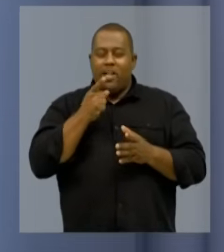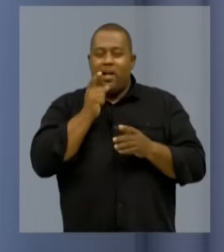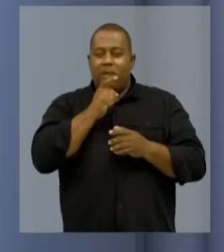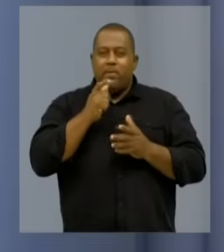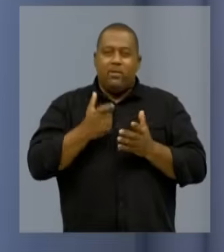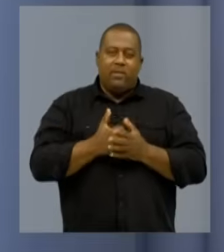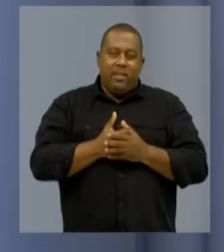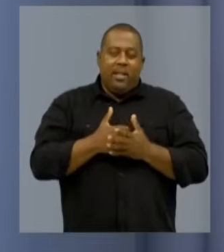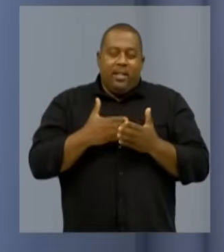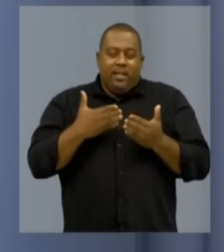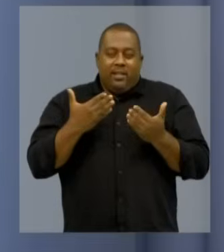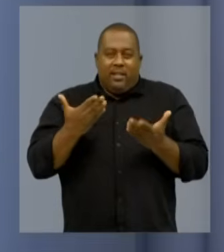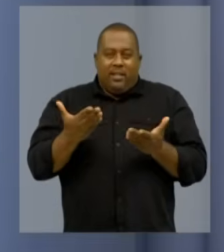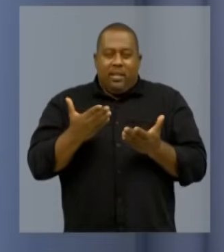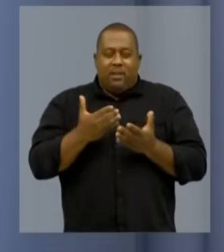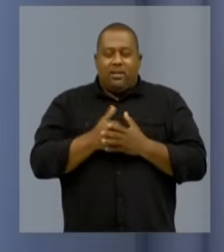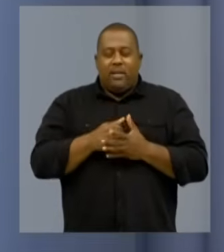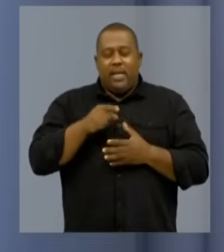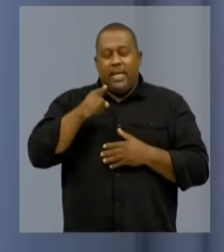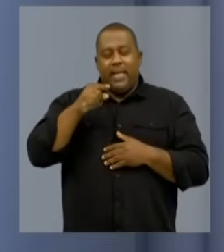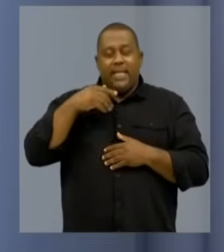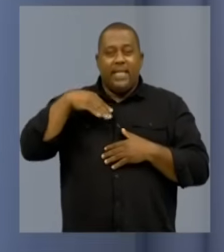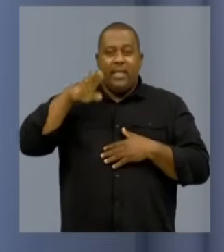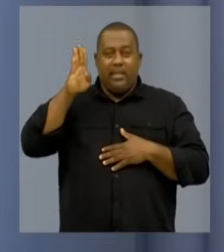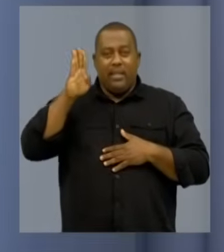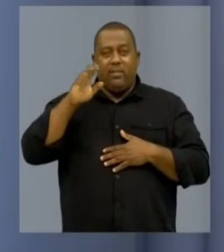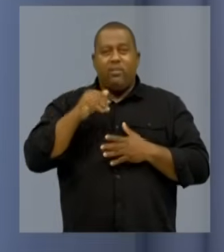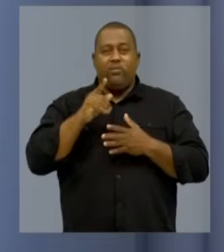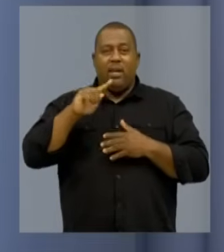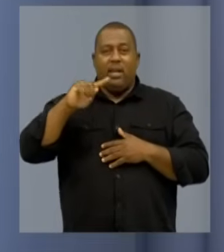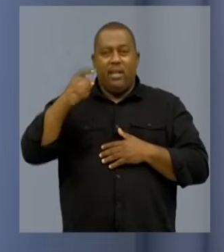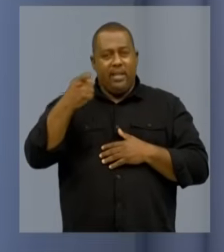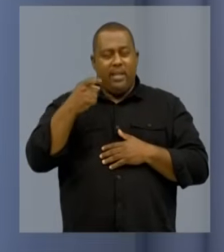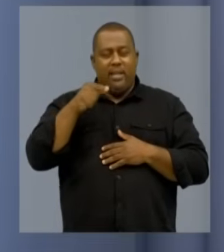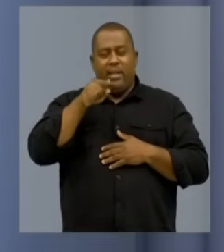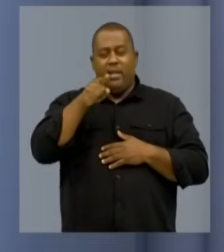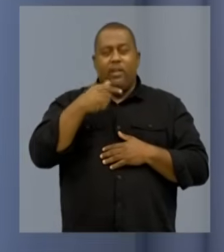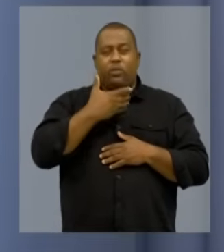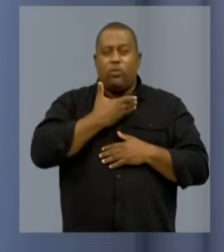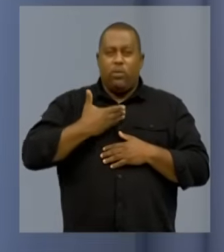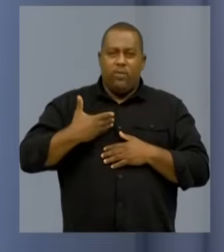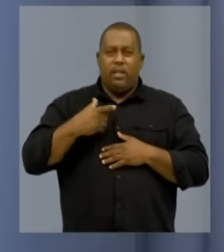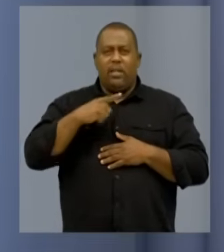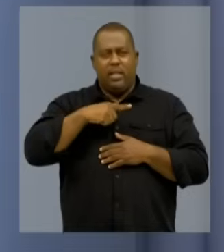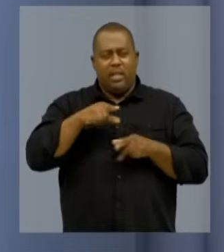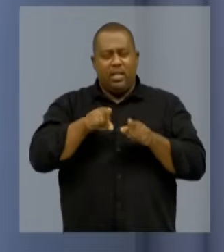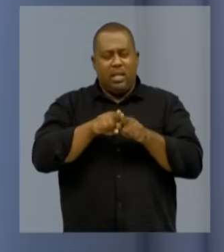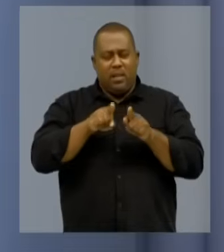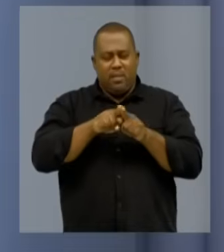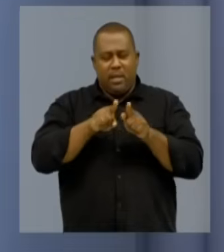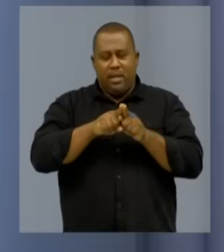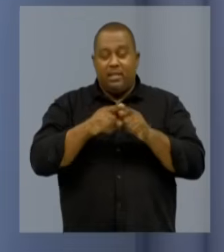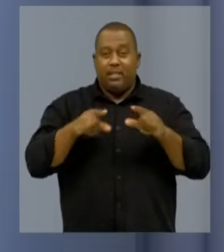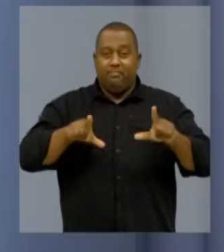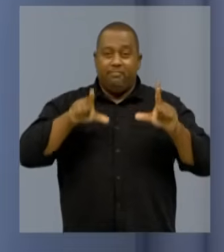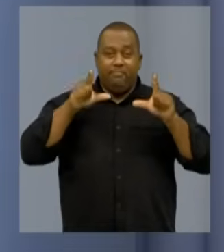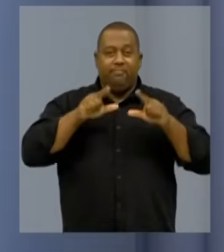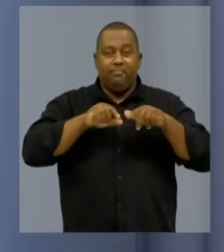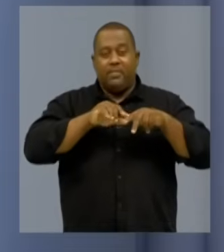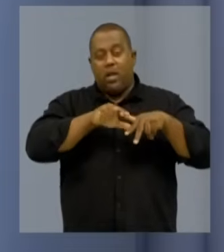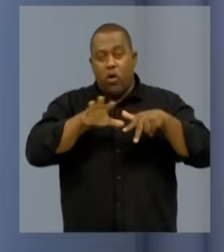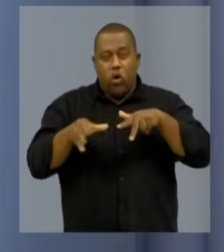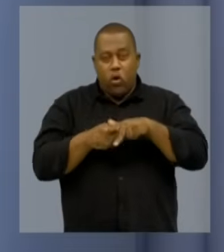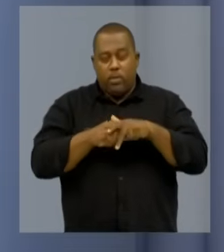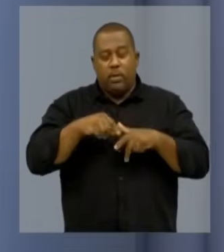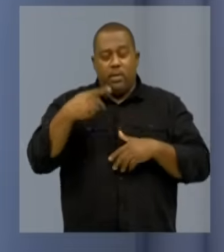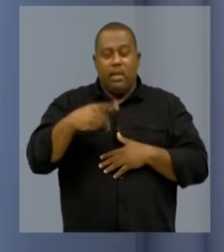o candidato, eu posso dizer que ele participou de um governo que tem escândalo de corrupção e participou de um governo em